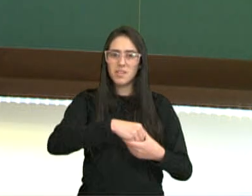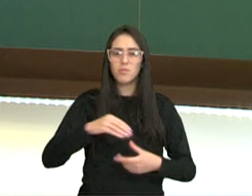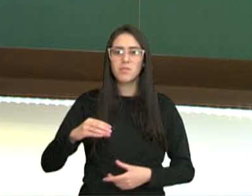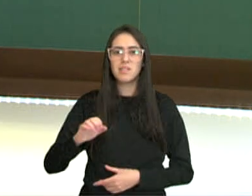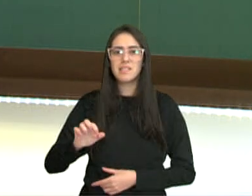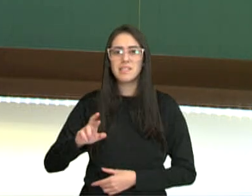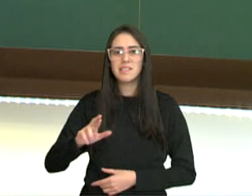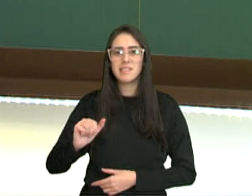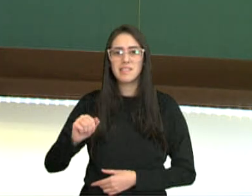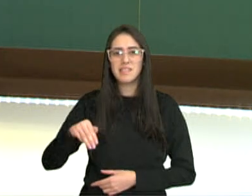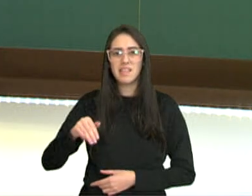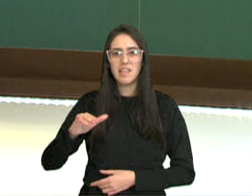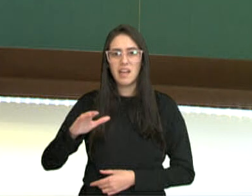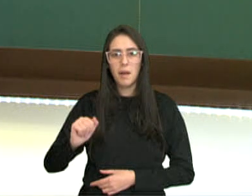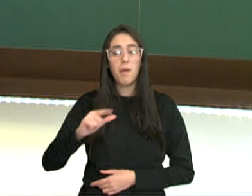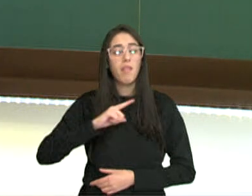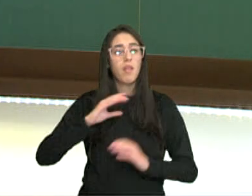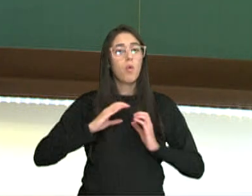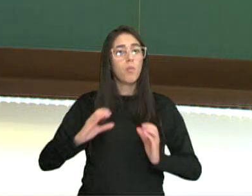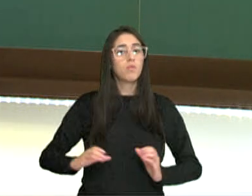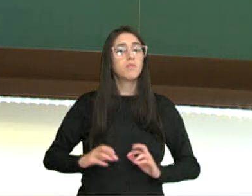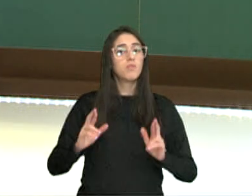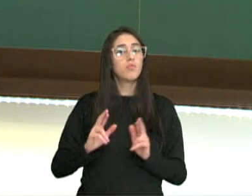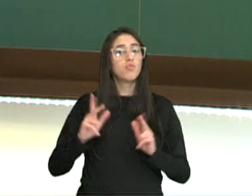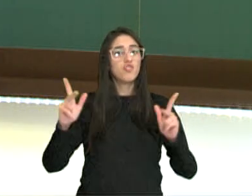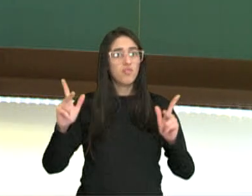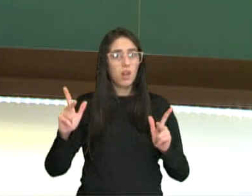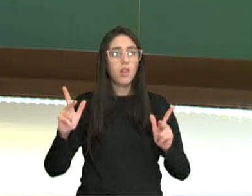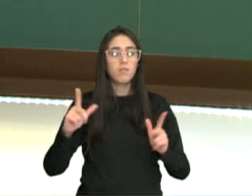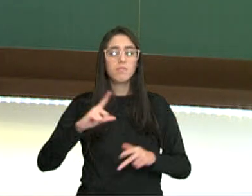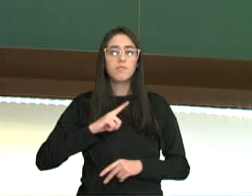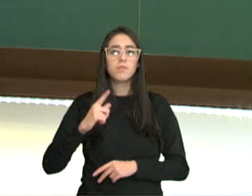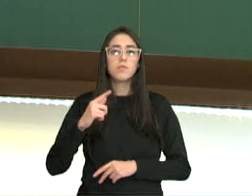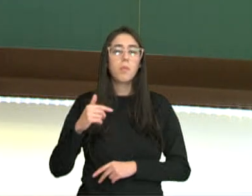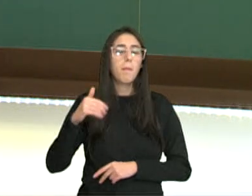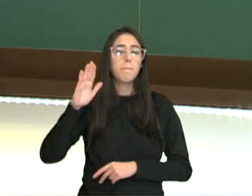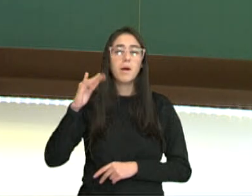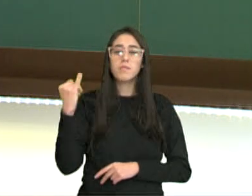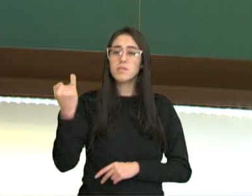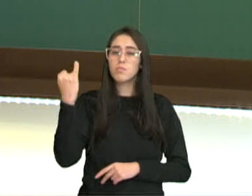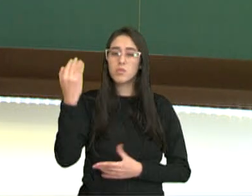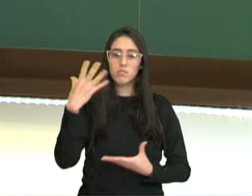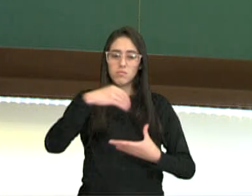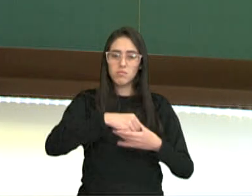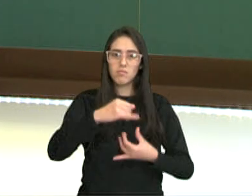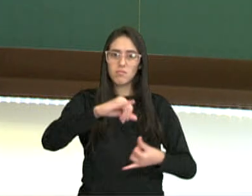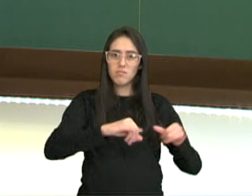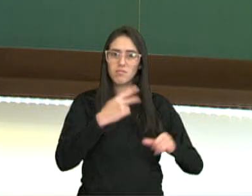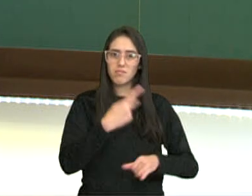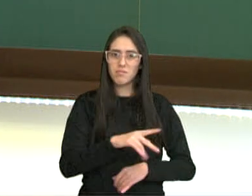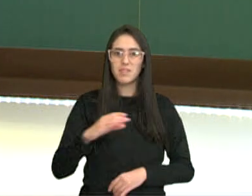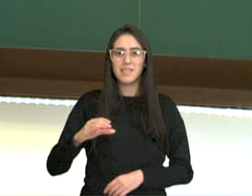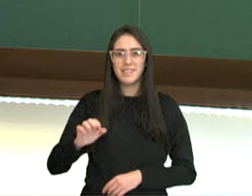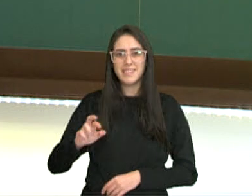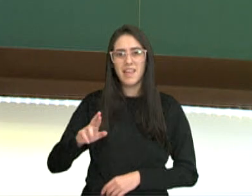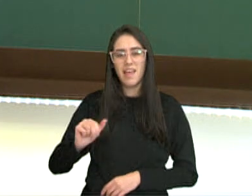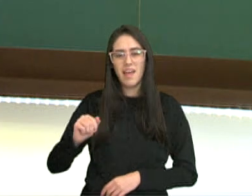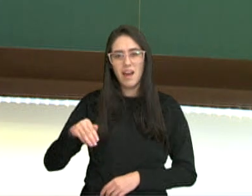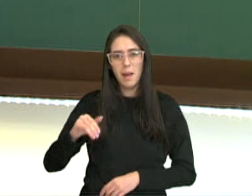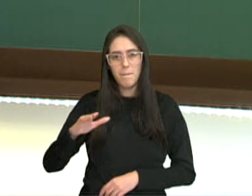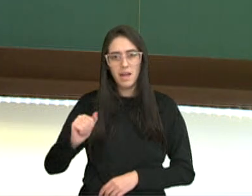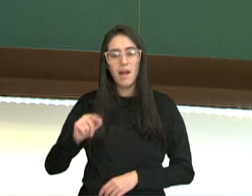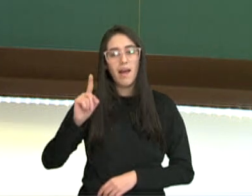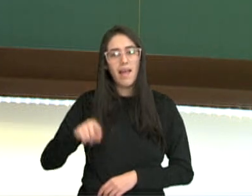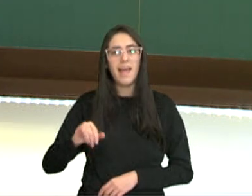exibir esse tipo de comportamento. Um dos elementos químicos mais importantes na formulação das cerâmicas supercondutoras é o